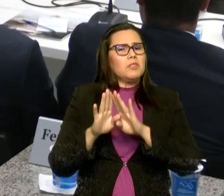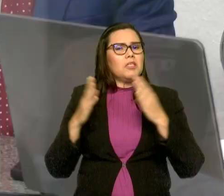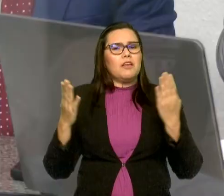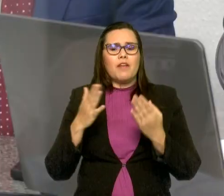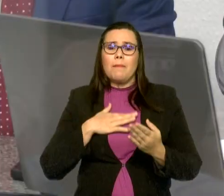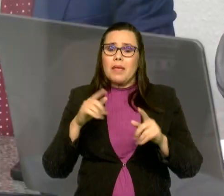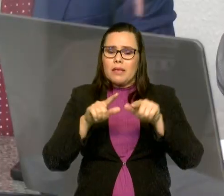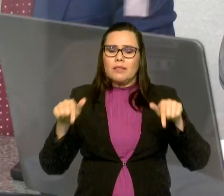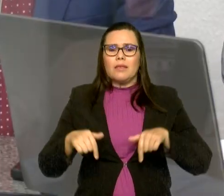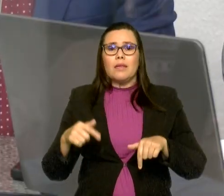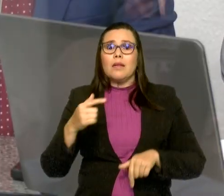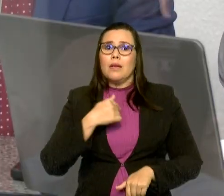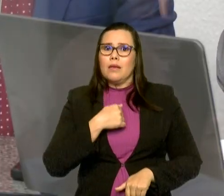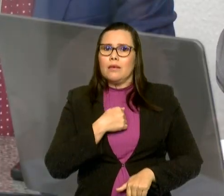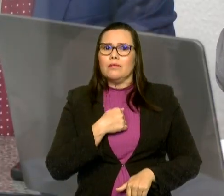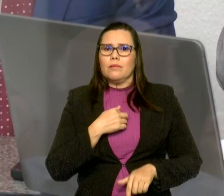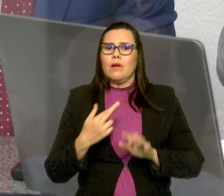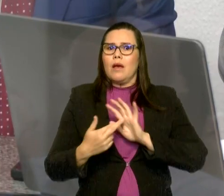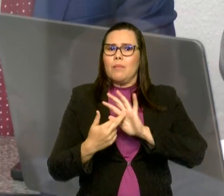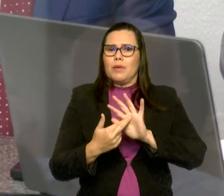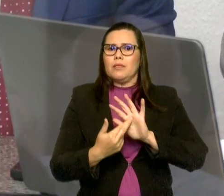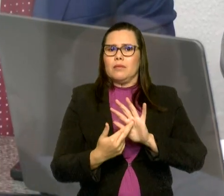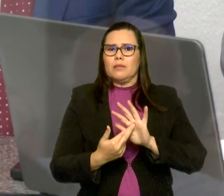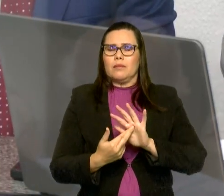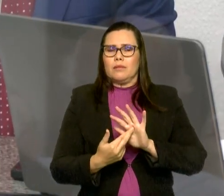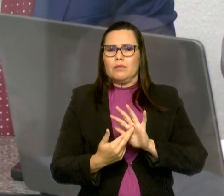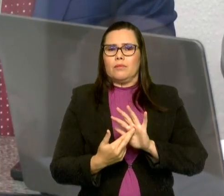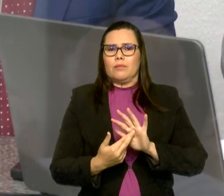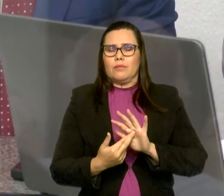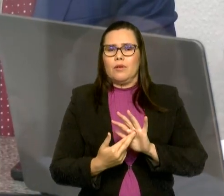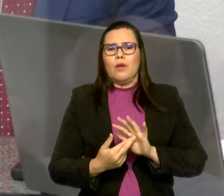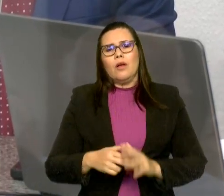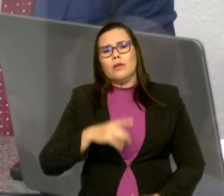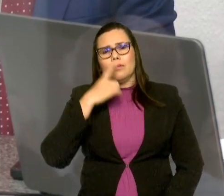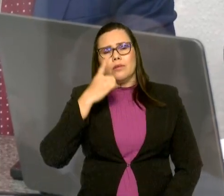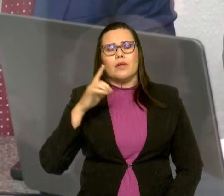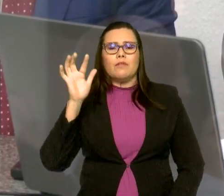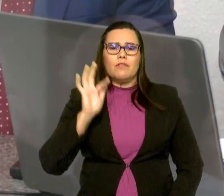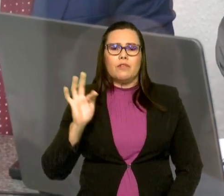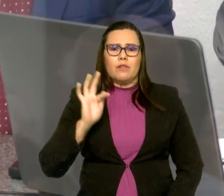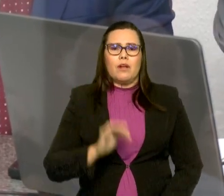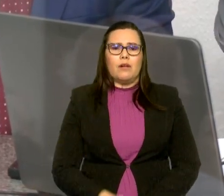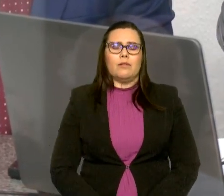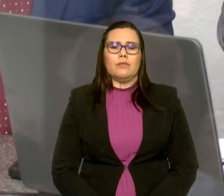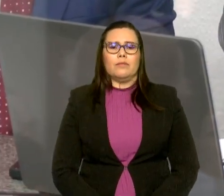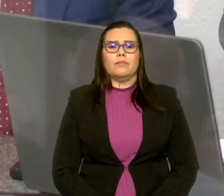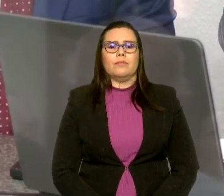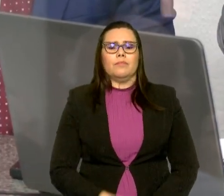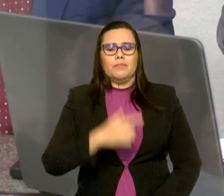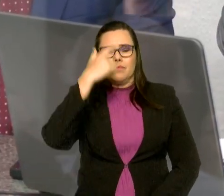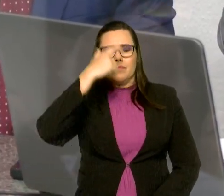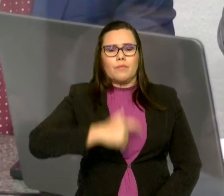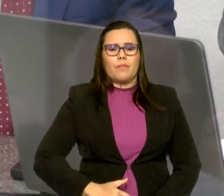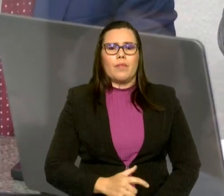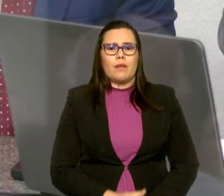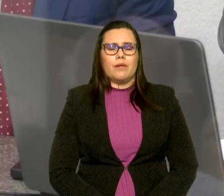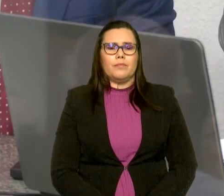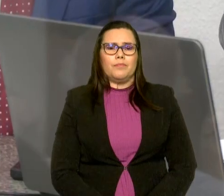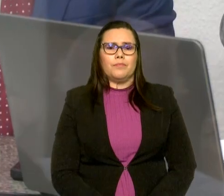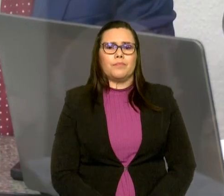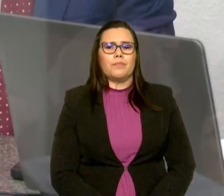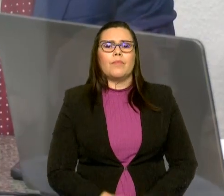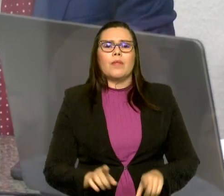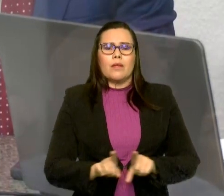estou aqui representando a bancada federal, não só como a deputada federal que se faz presente, mas como a